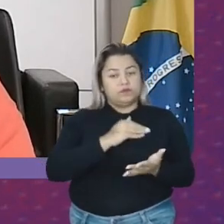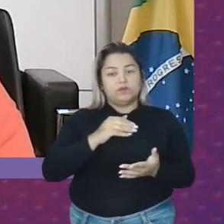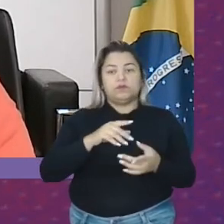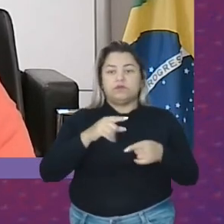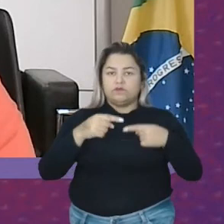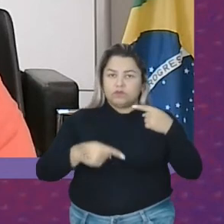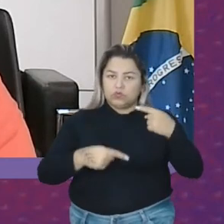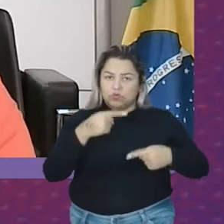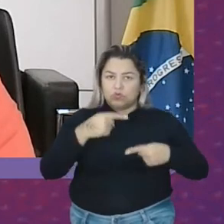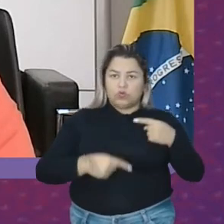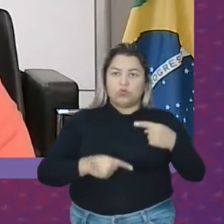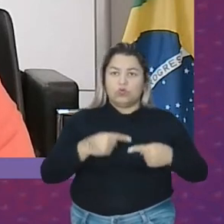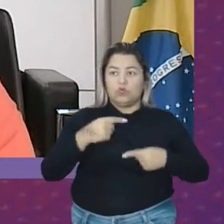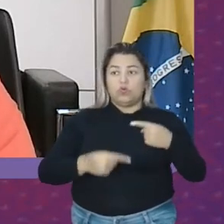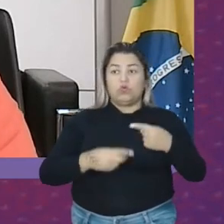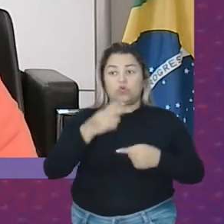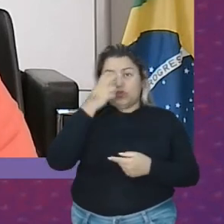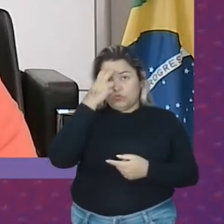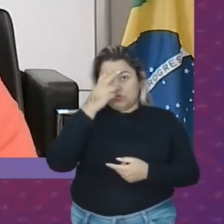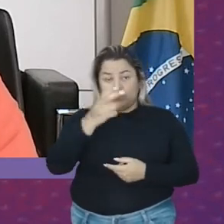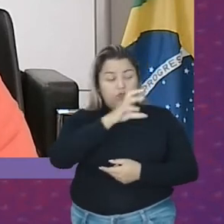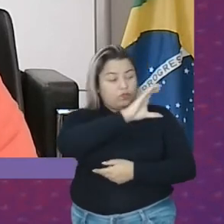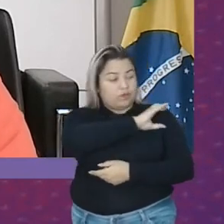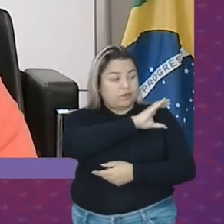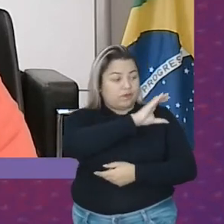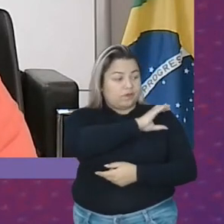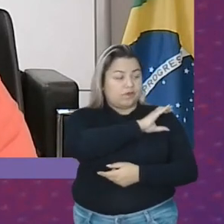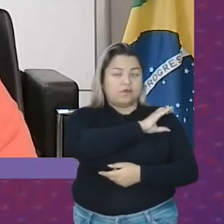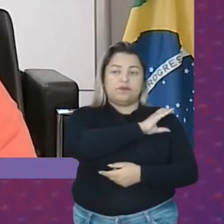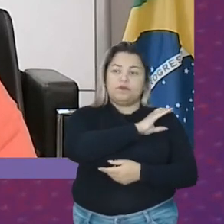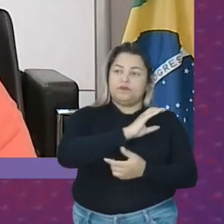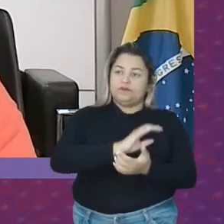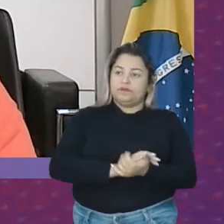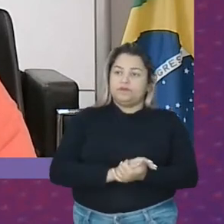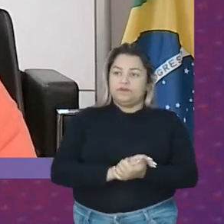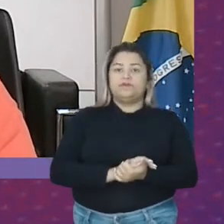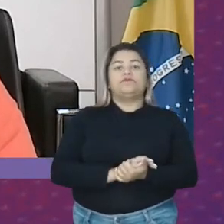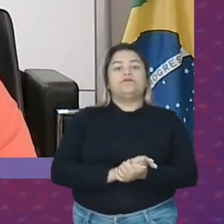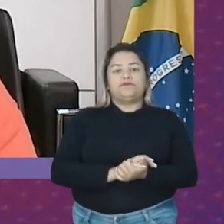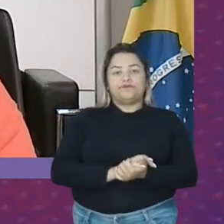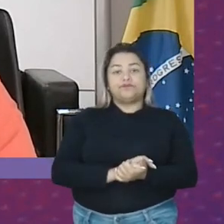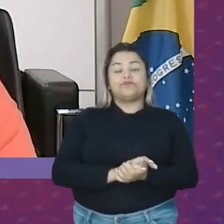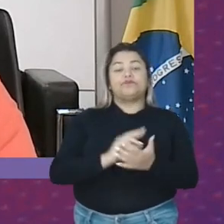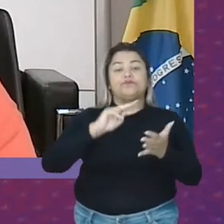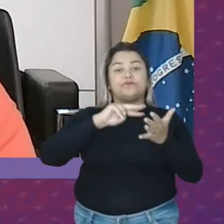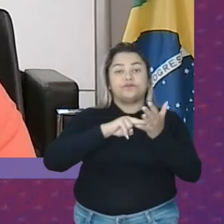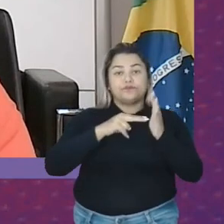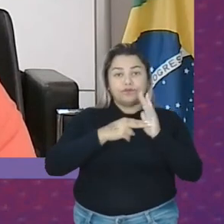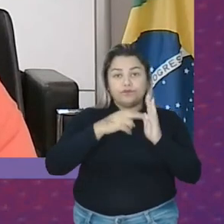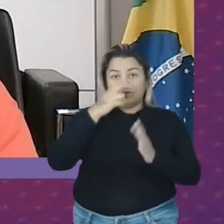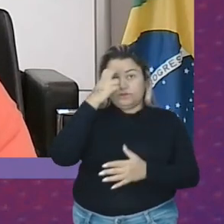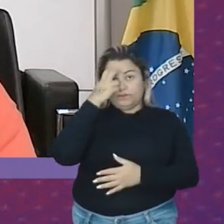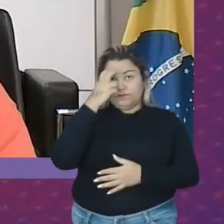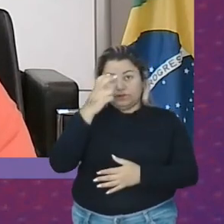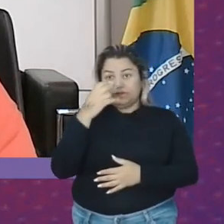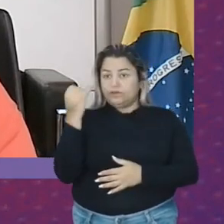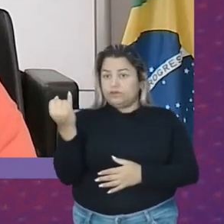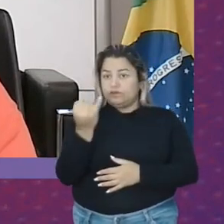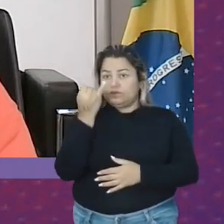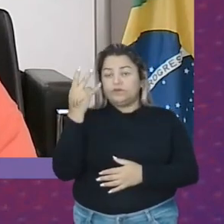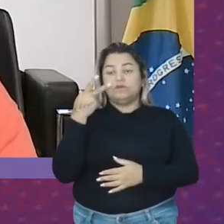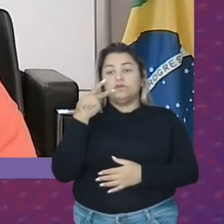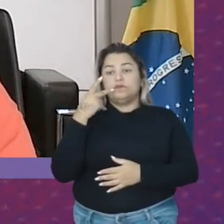cultura, uma coordenação que discute cultura. A cultura é muito importante